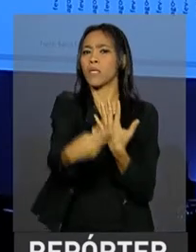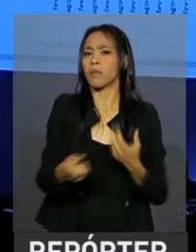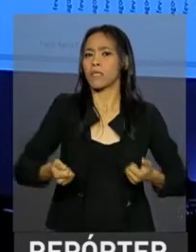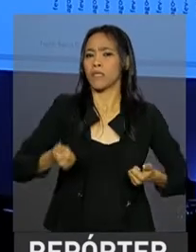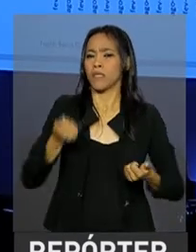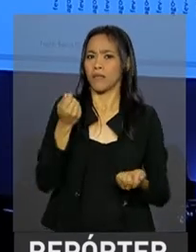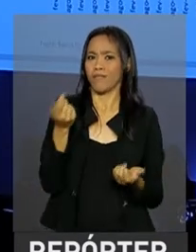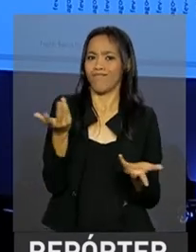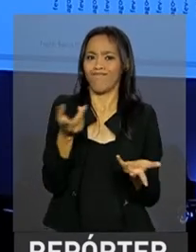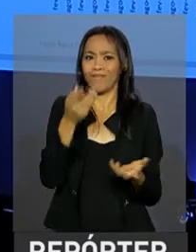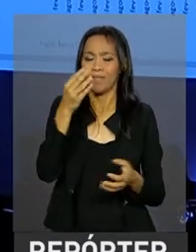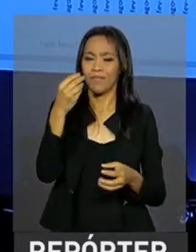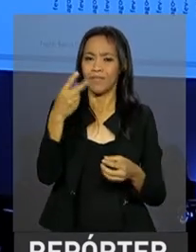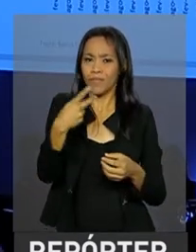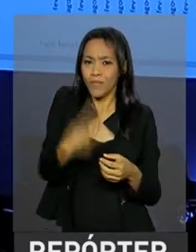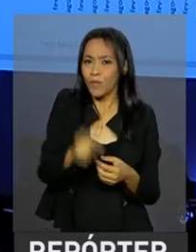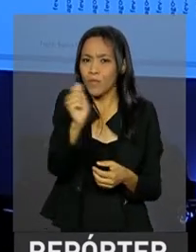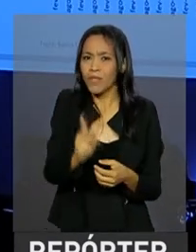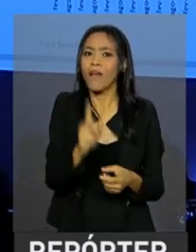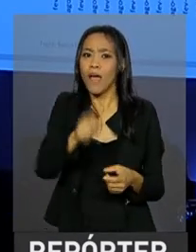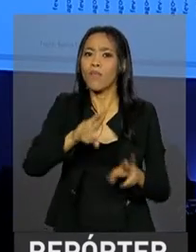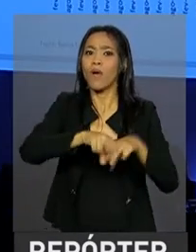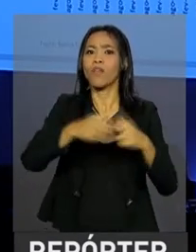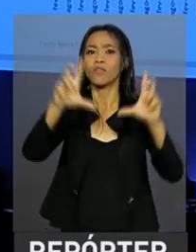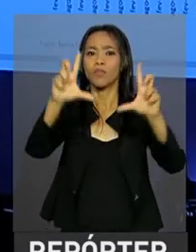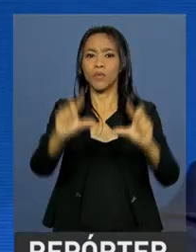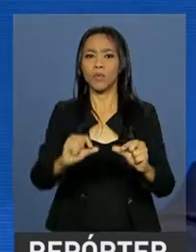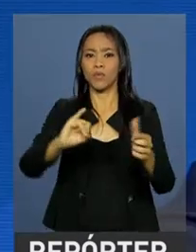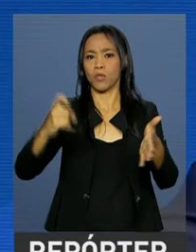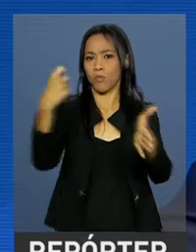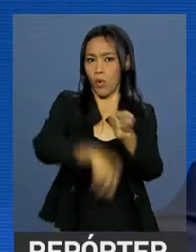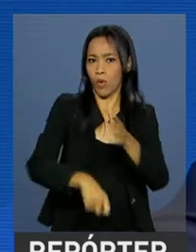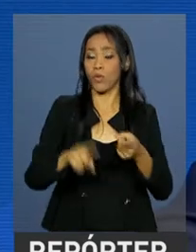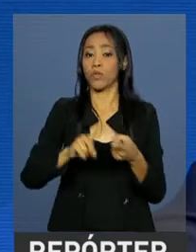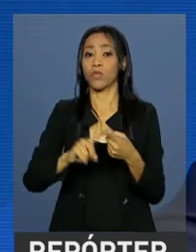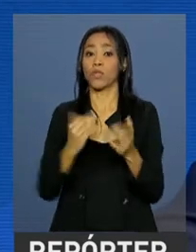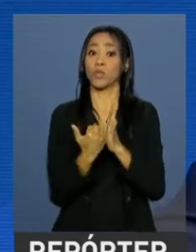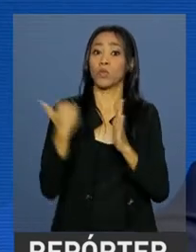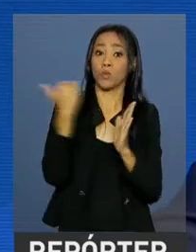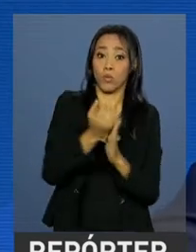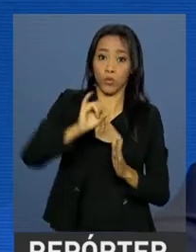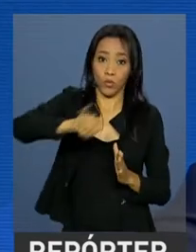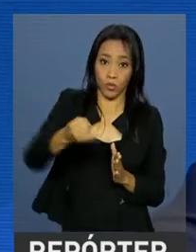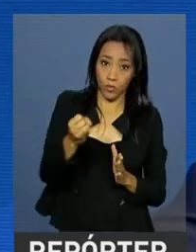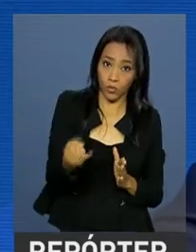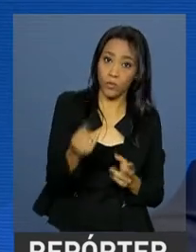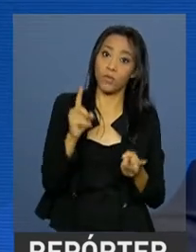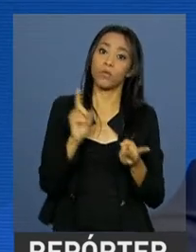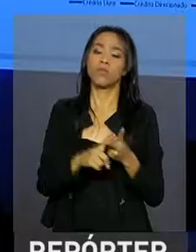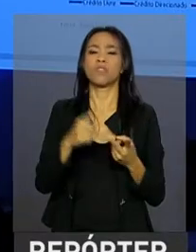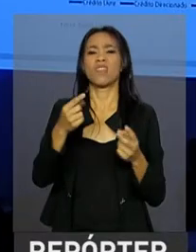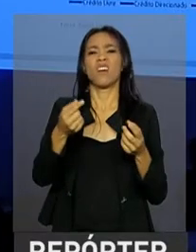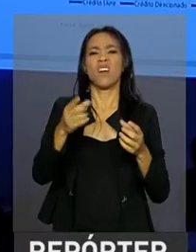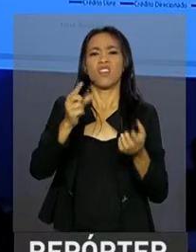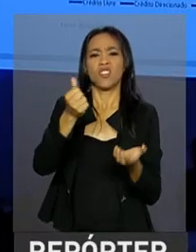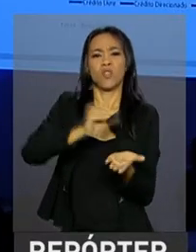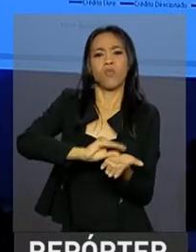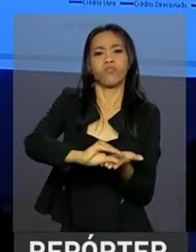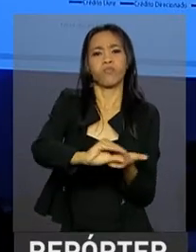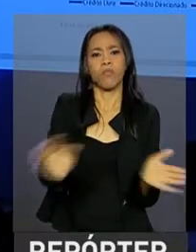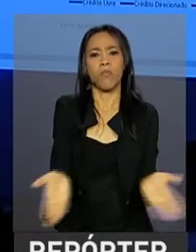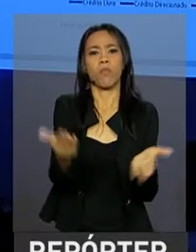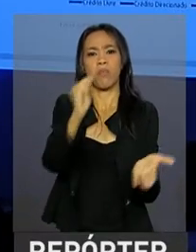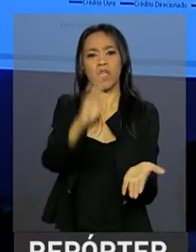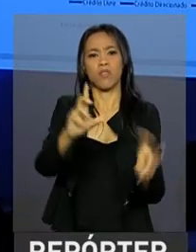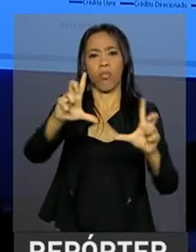públicos associado à queda de receitas, o que resultou em juros altos, inflação crescente e queda dos investimentos, que levaram o país